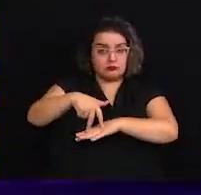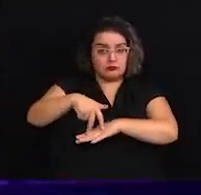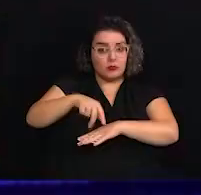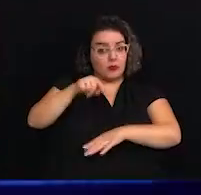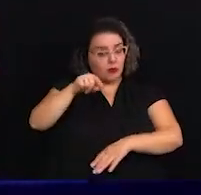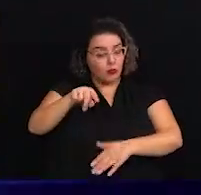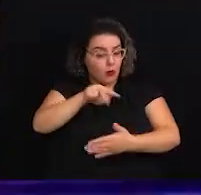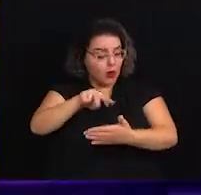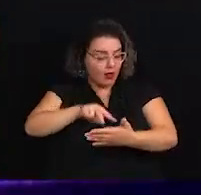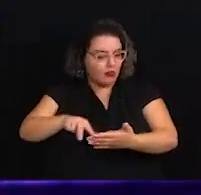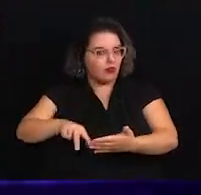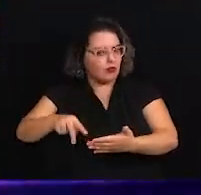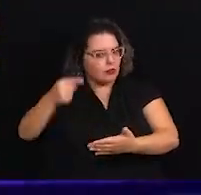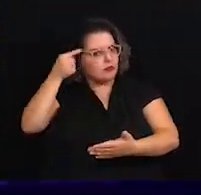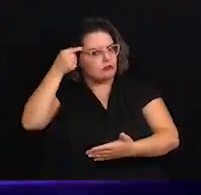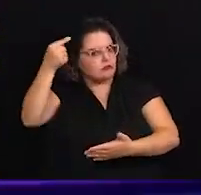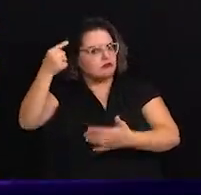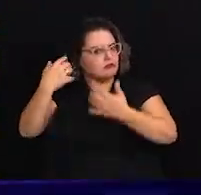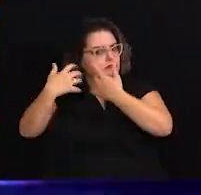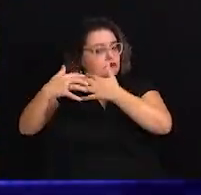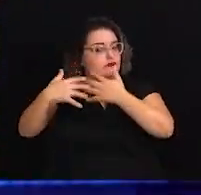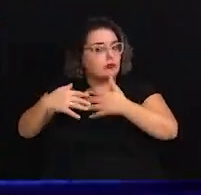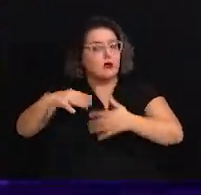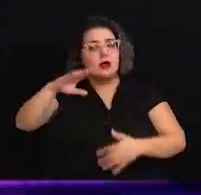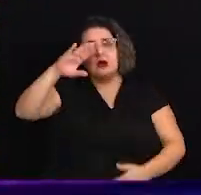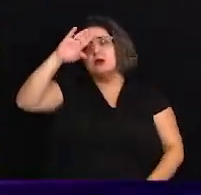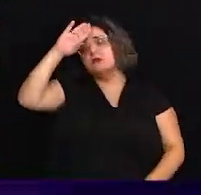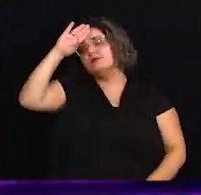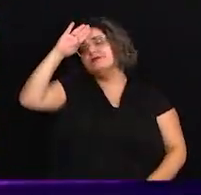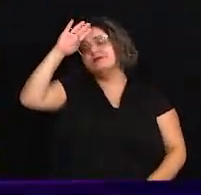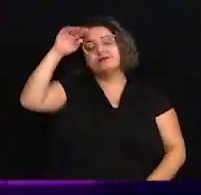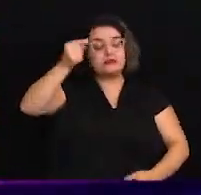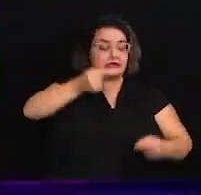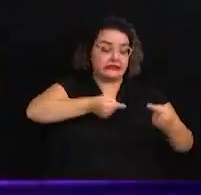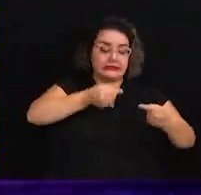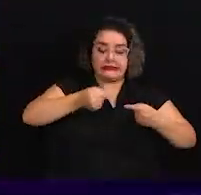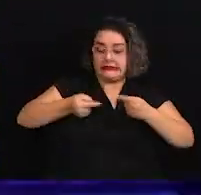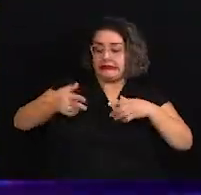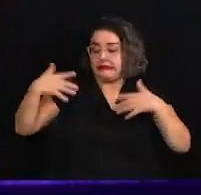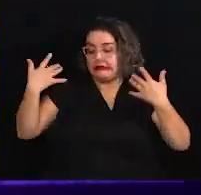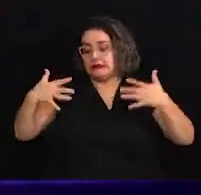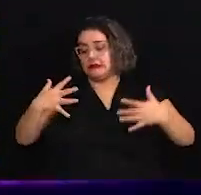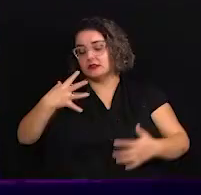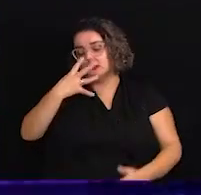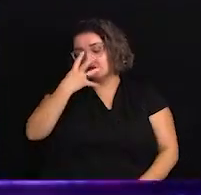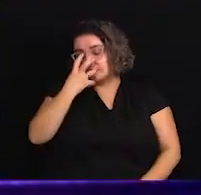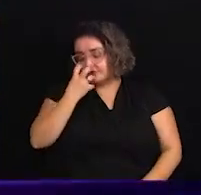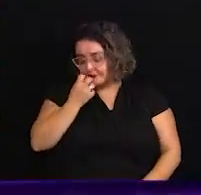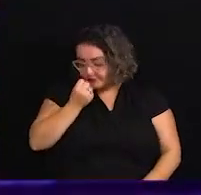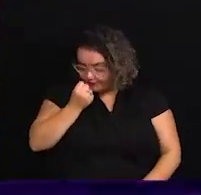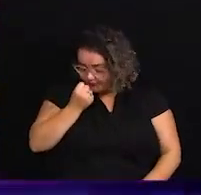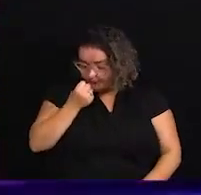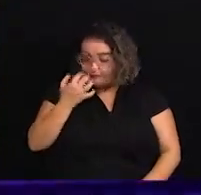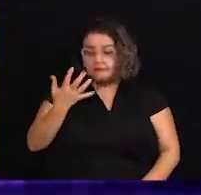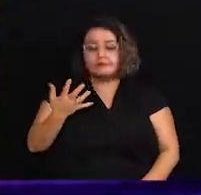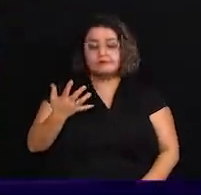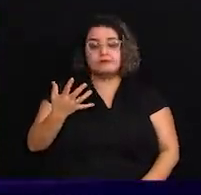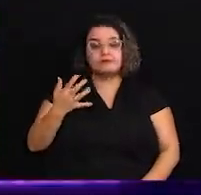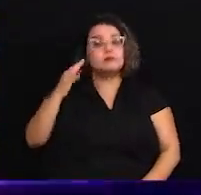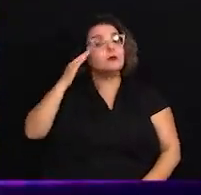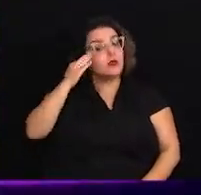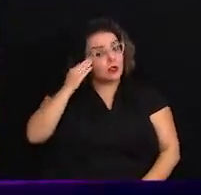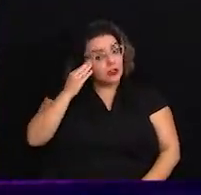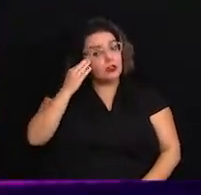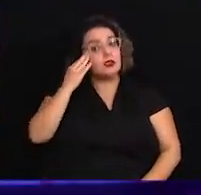suas próprias reflexões dos seus dramas, das suas polêmicas, das suas frustrações,